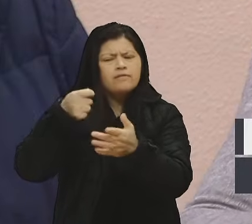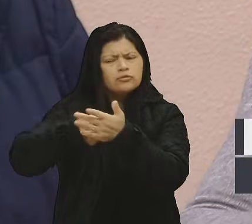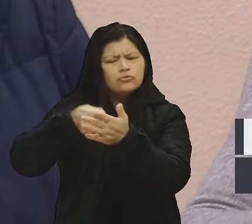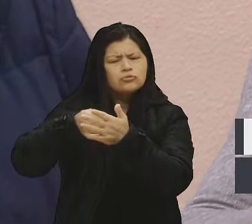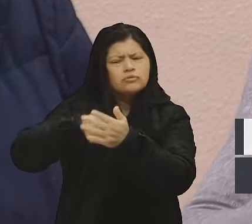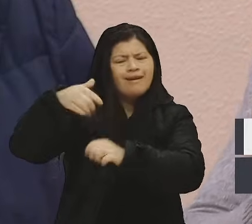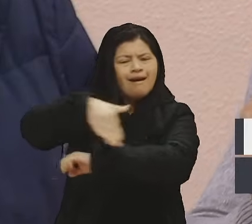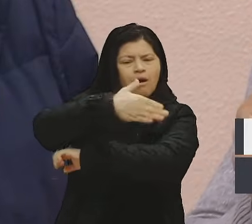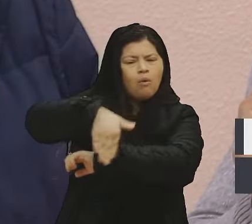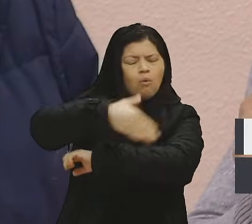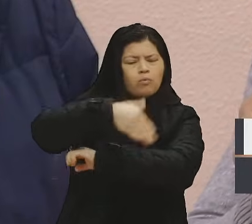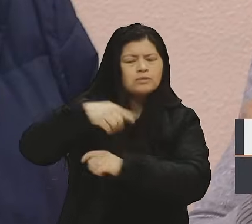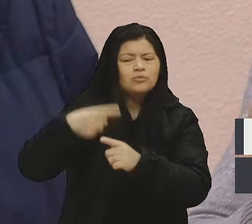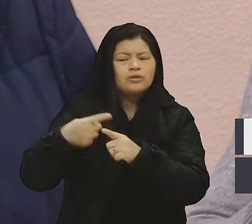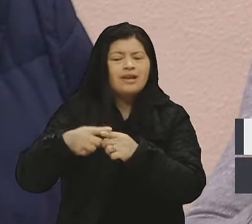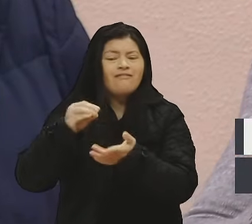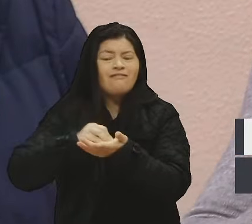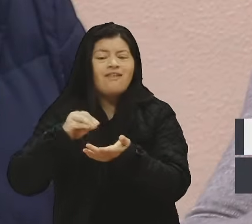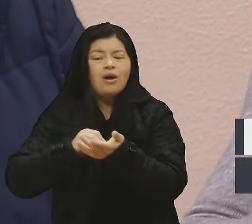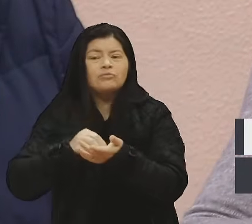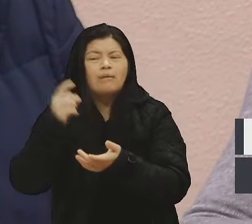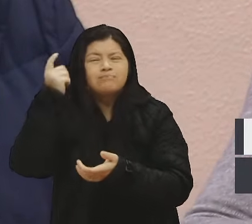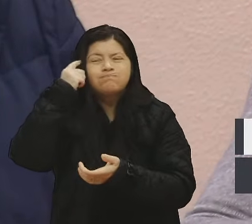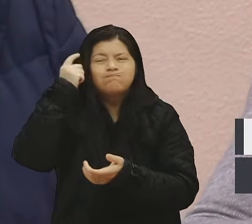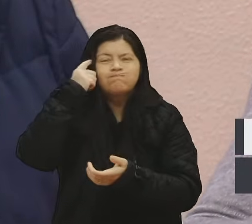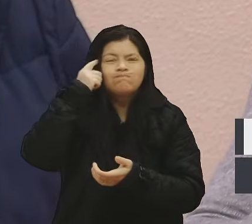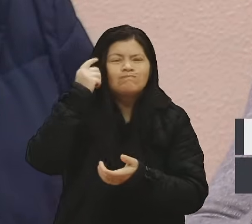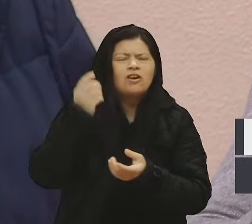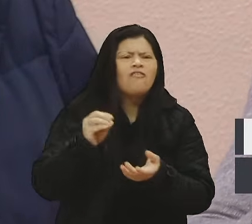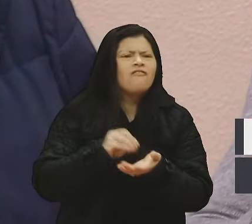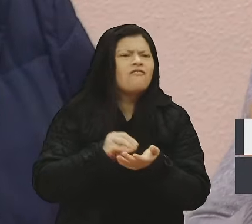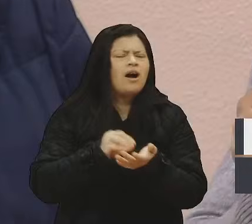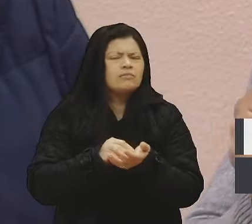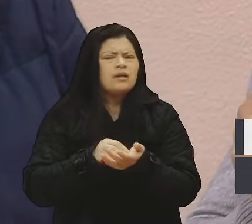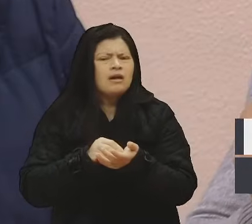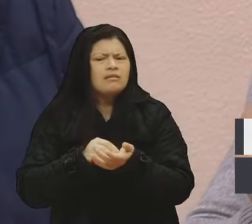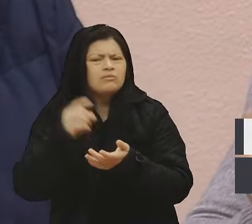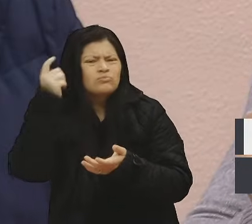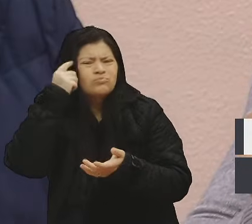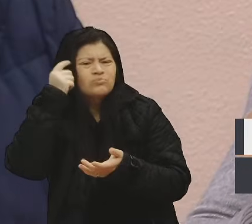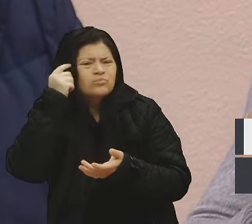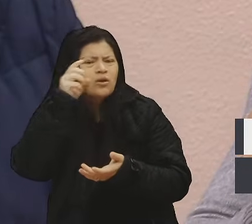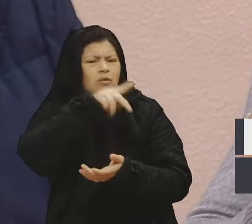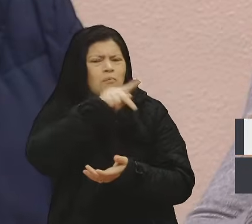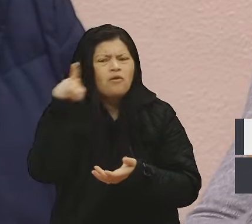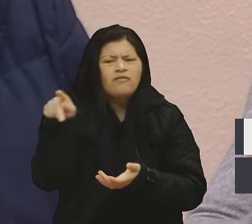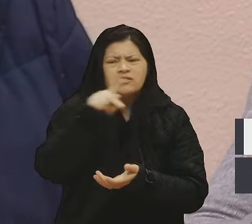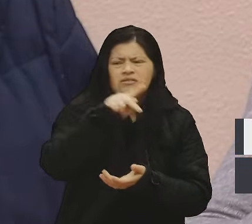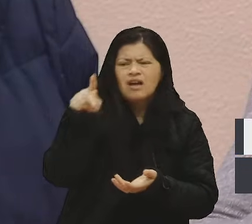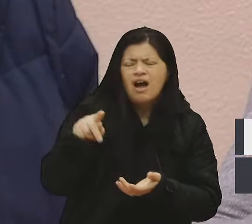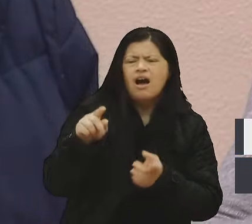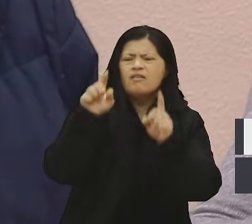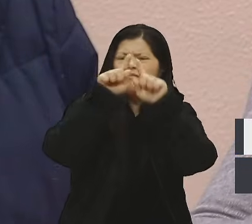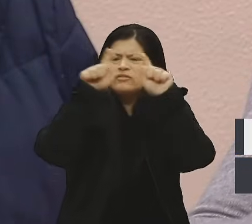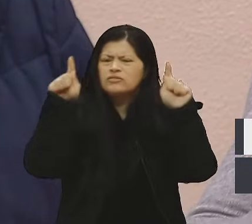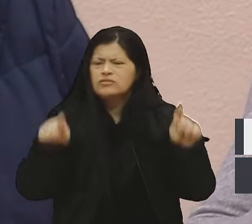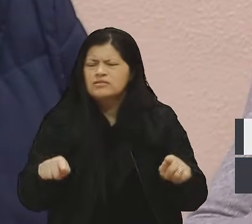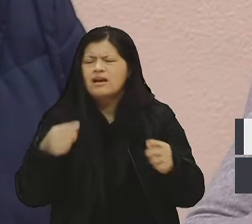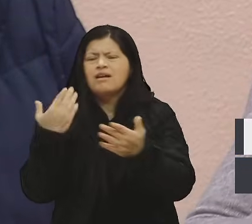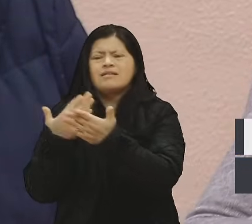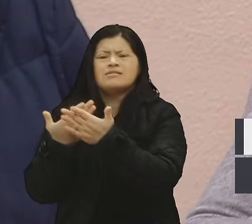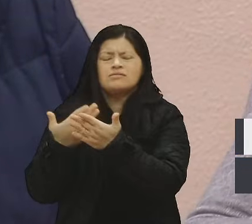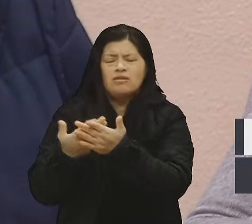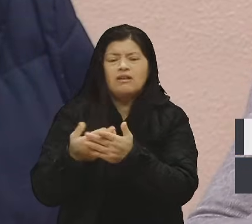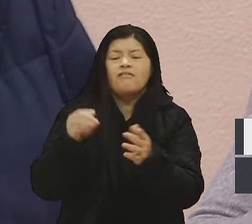ruas, porque falta muita consciência. Se falta consciência de classe para professores, funcionários de escola,